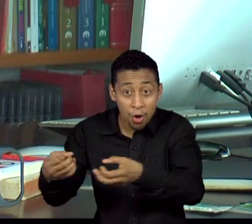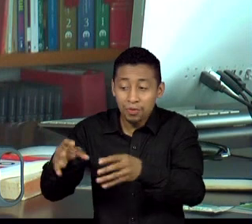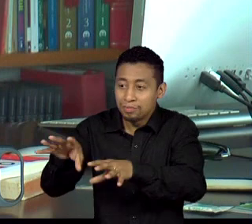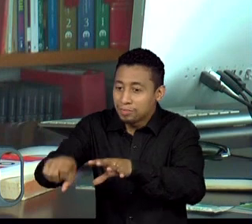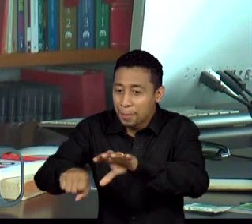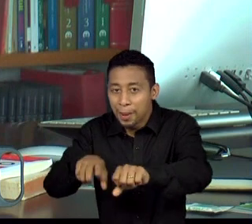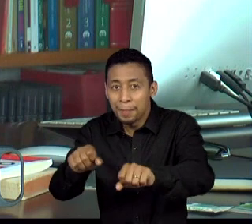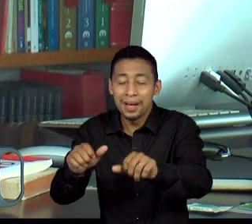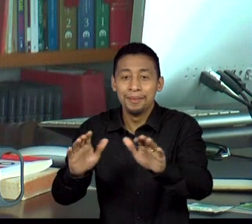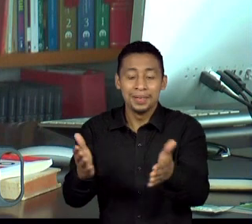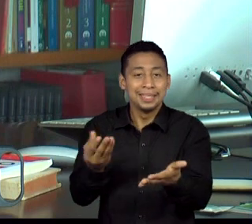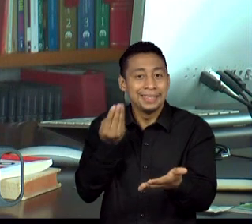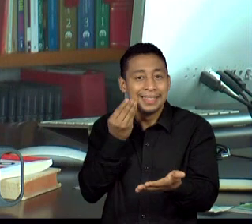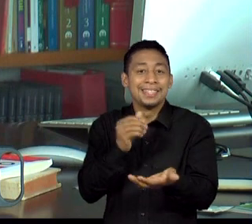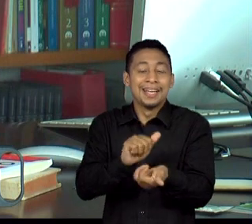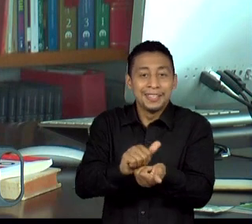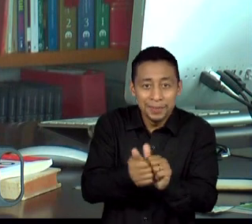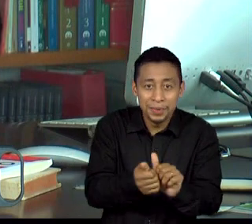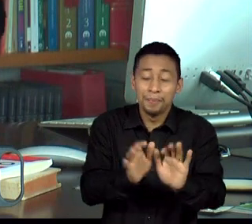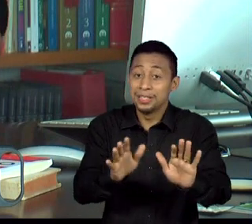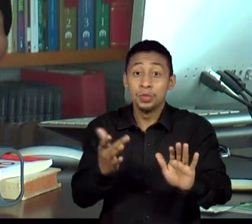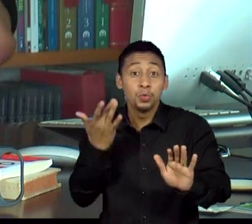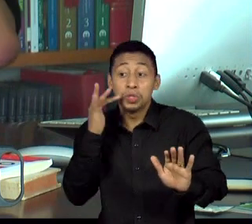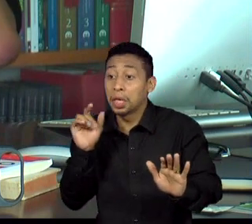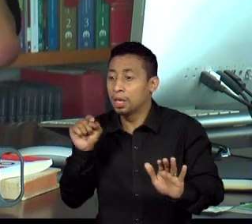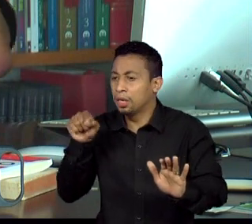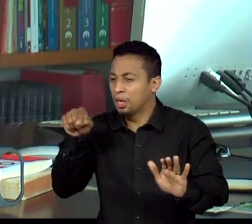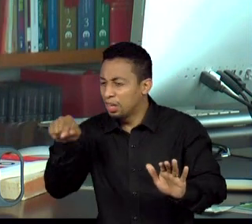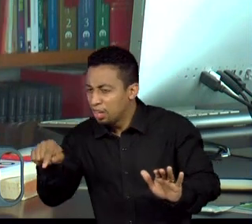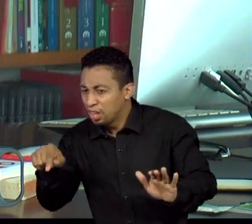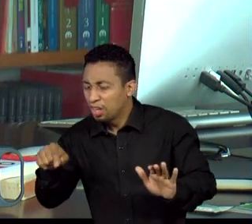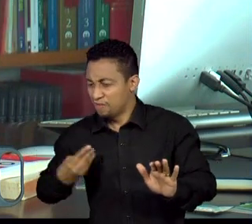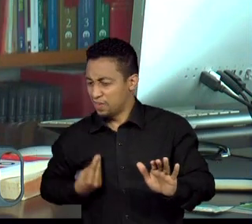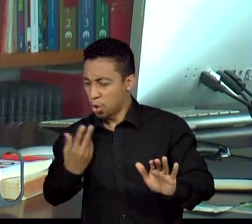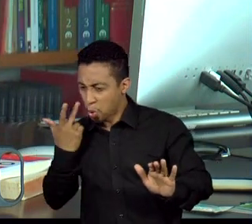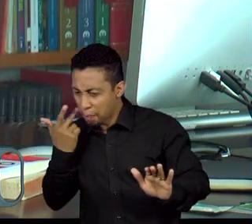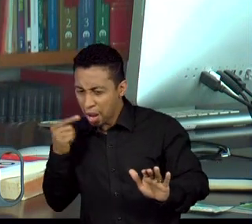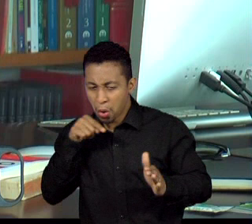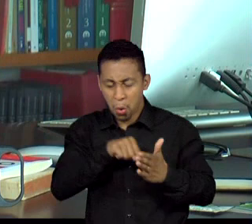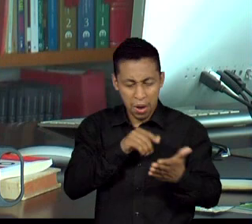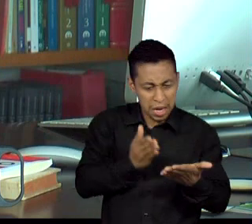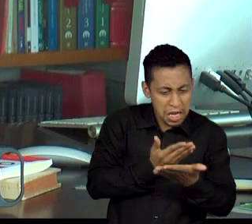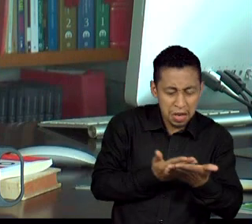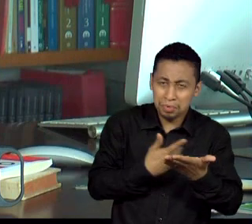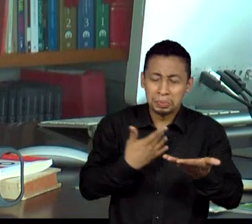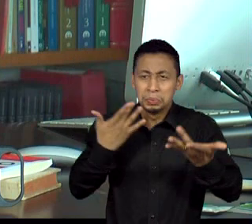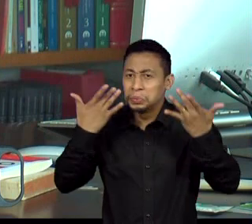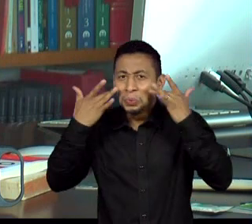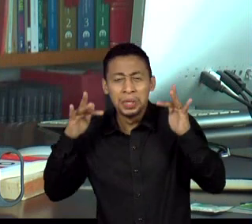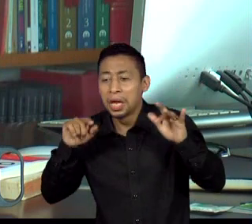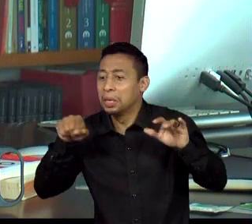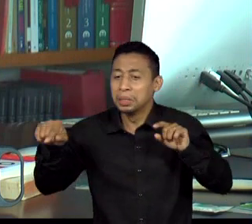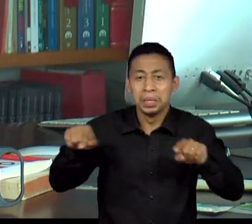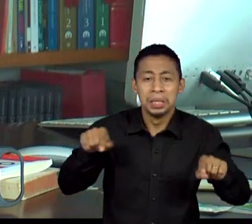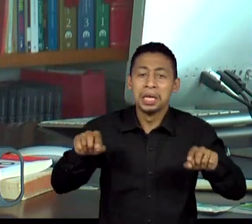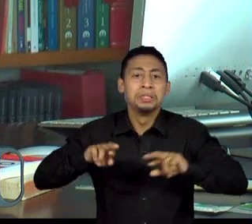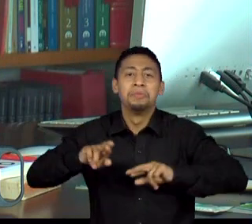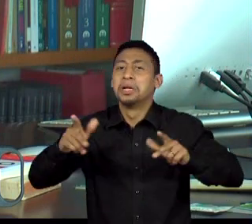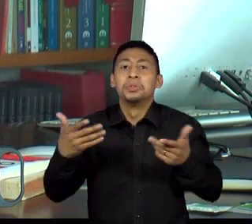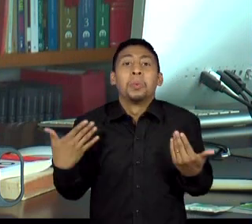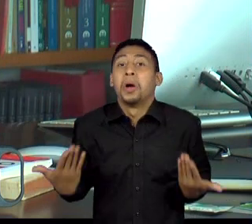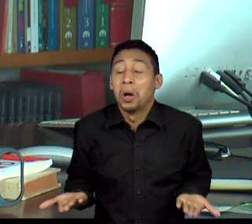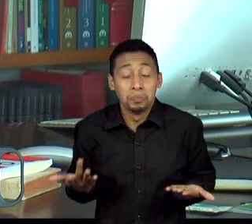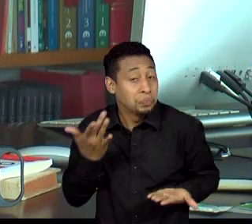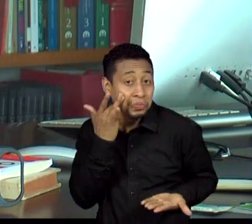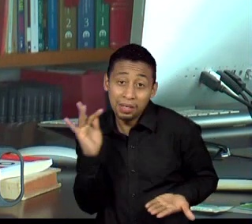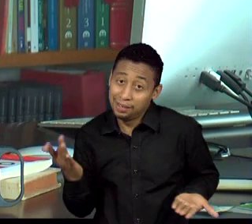mais o que é Guimarães, o que não é, assim, mas a grande parte do texto preservado é do livro,